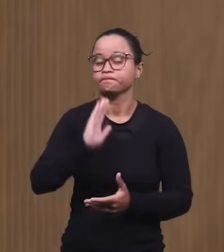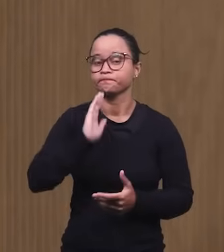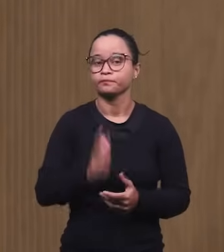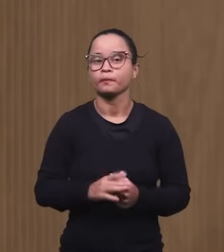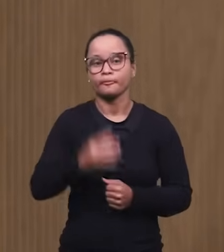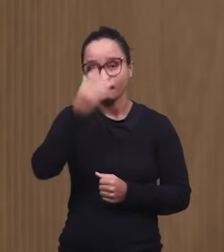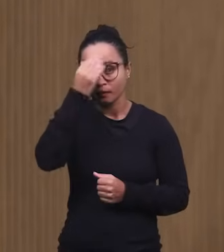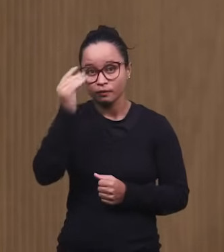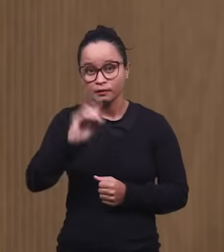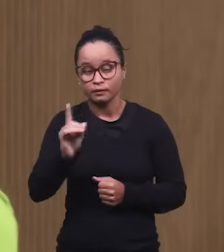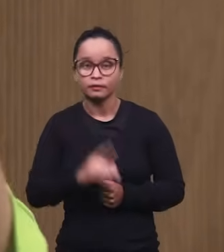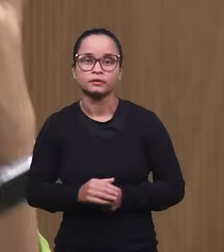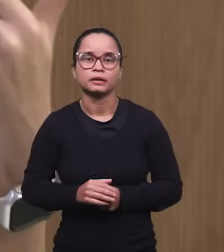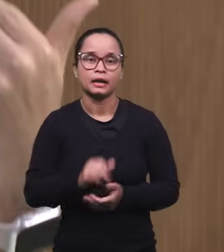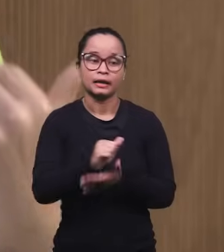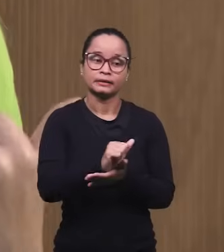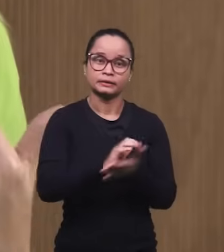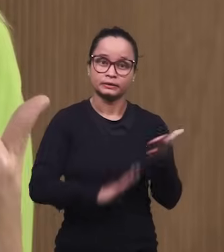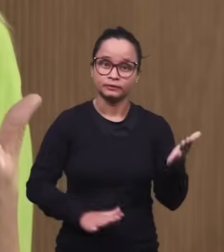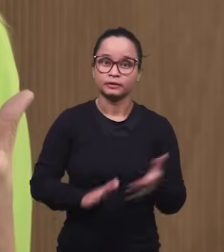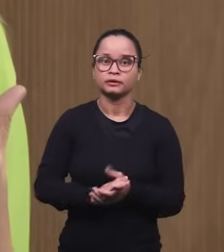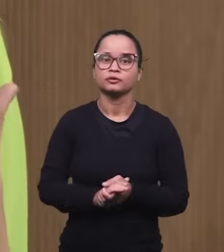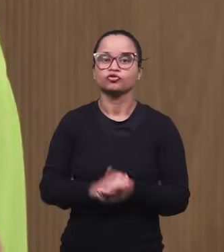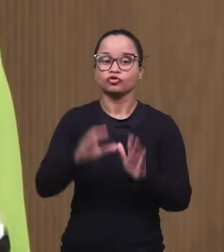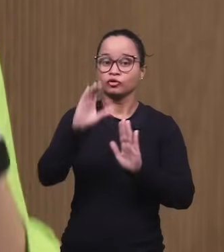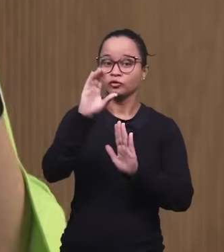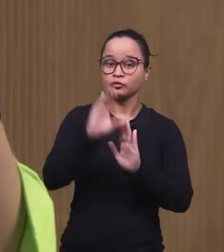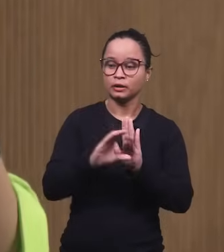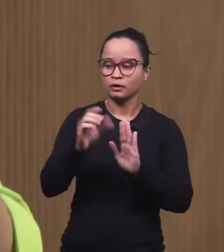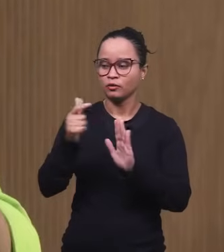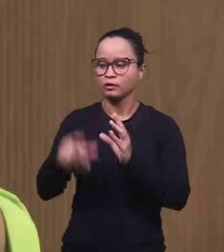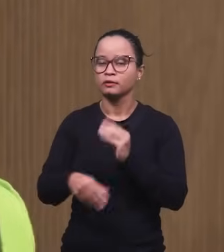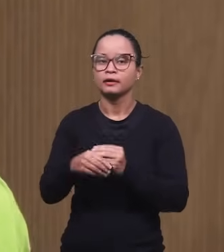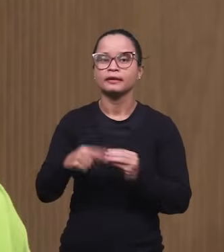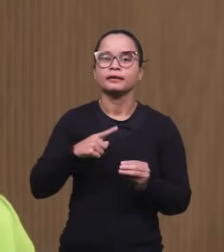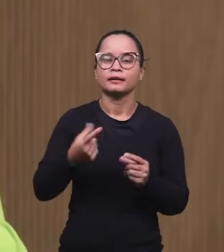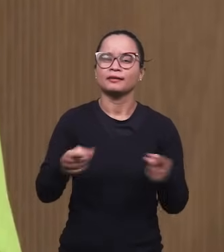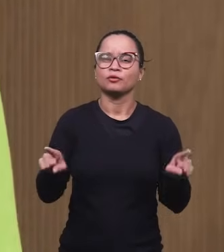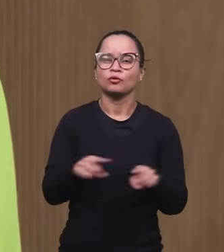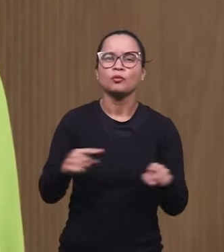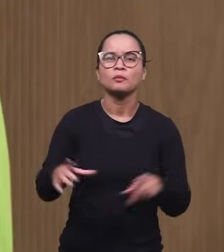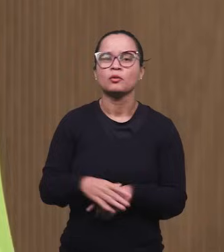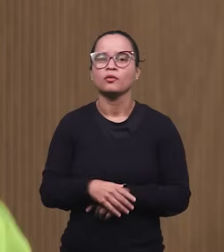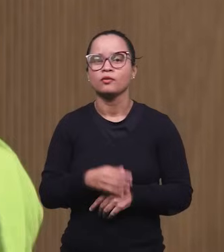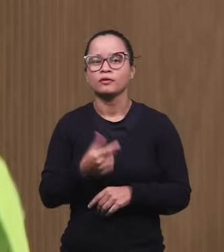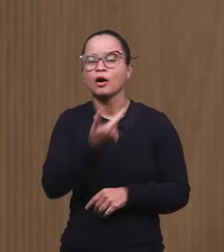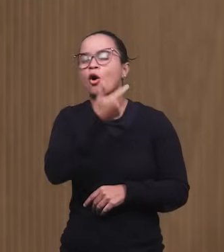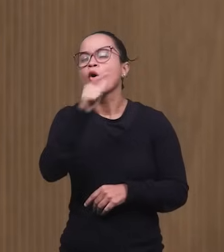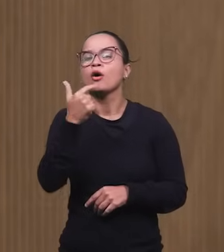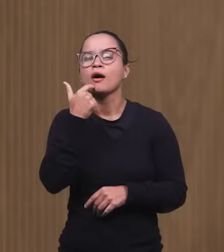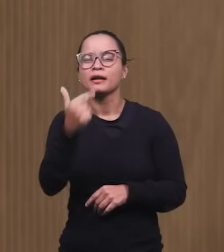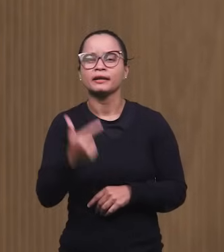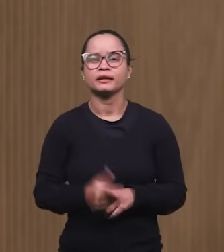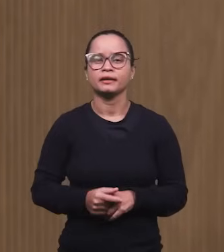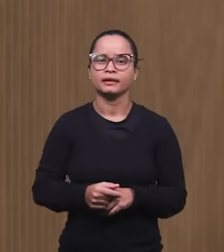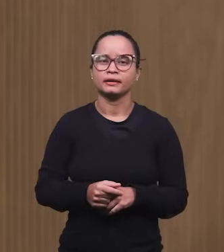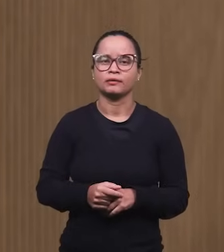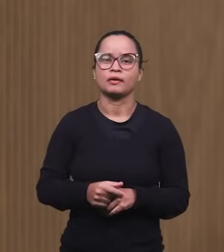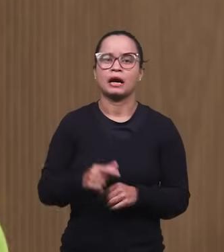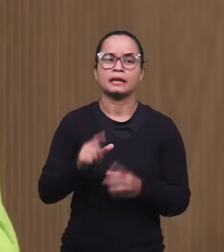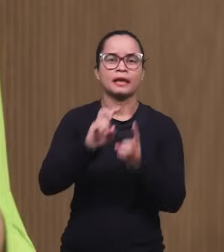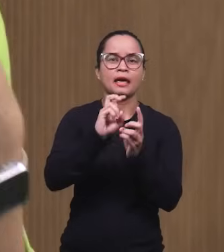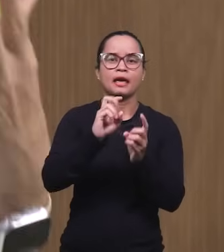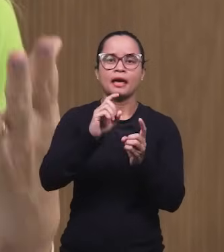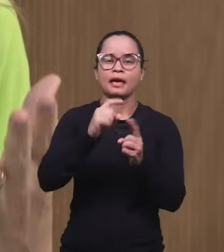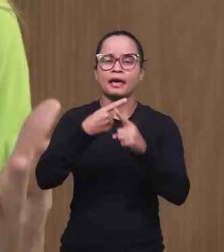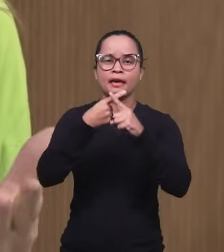Não esqueçam de colocar as atividades extracurriculares. Se ele tem música, se ele tem um idioma, se tem um esporte, natação,